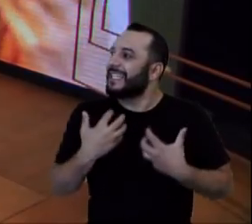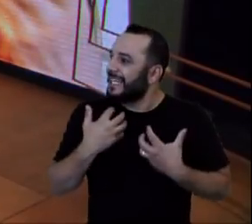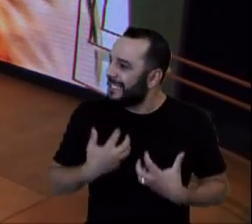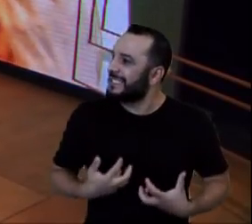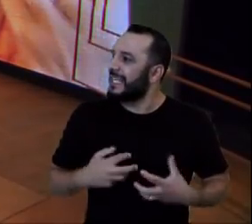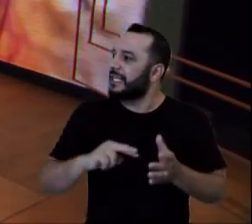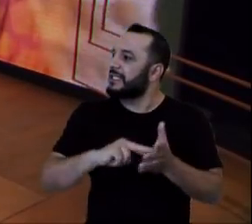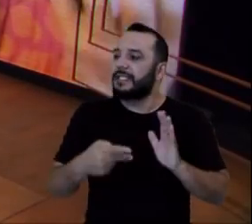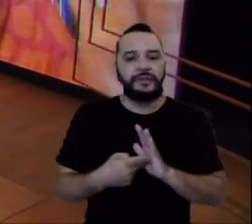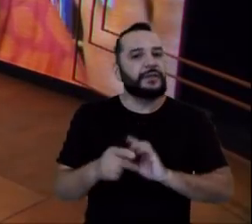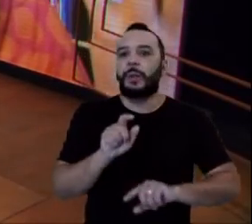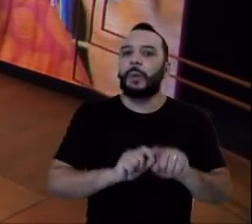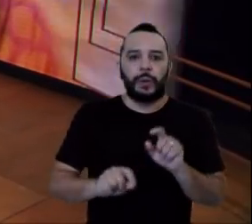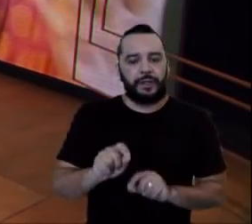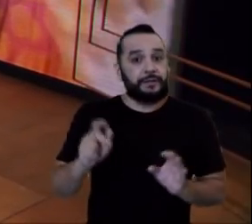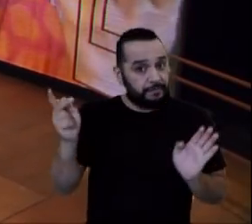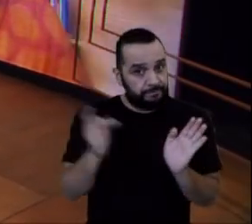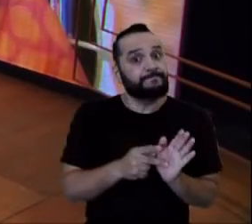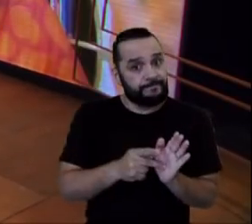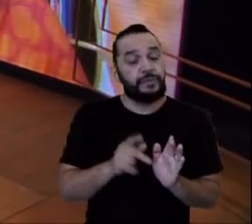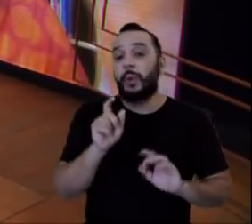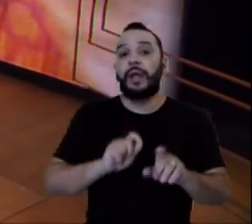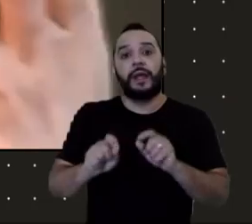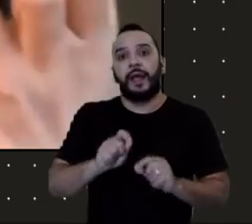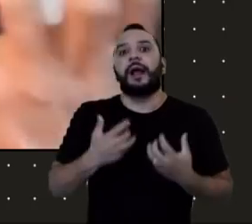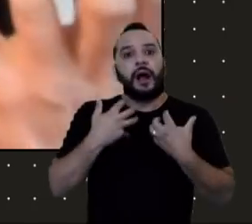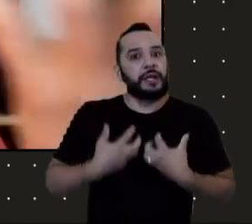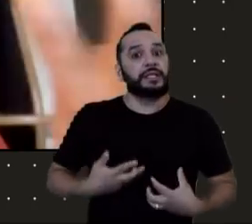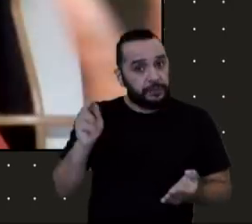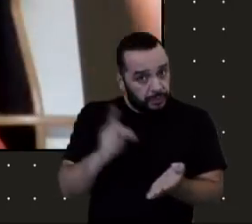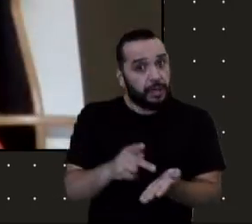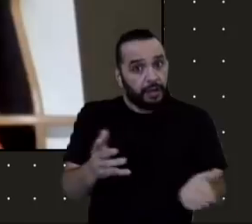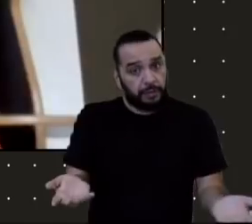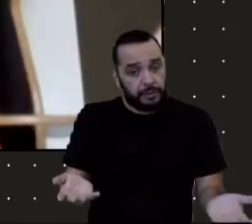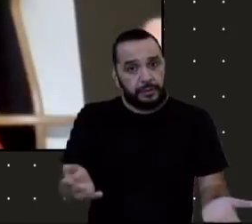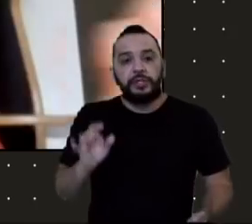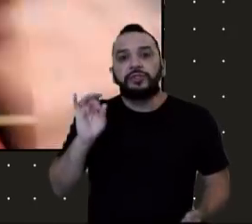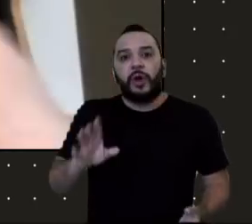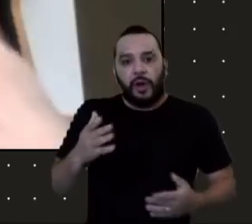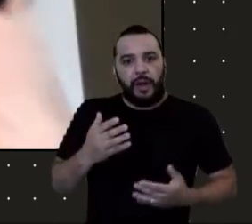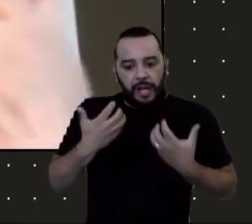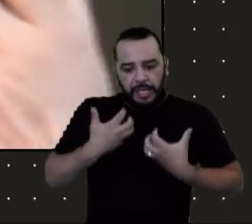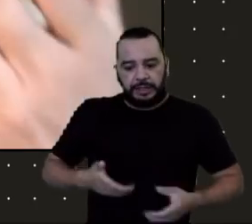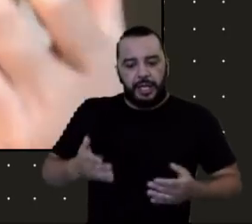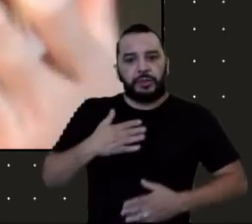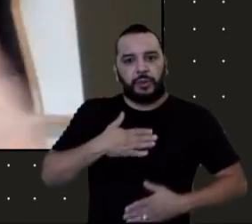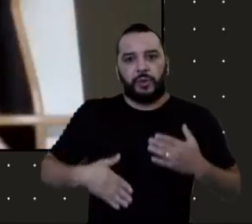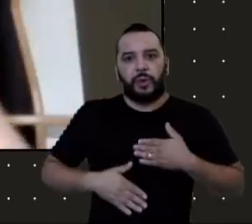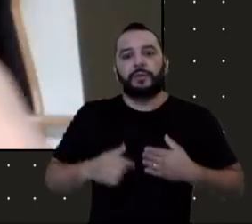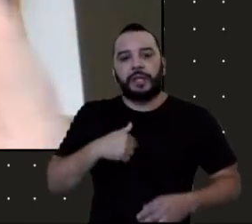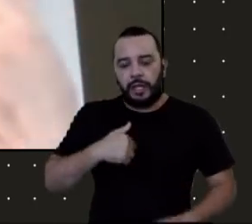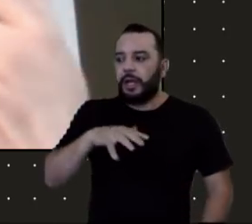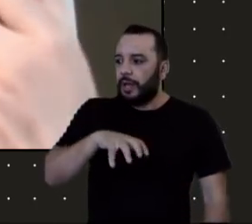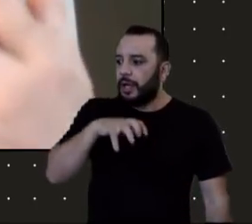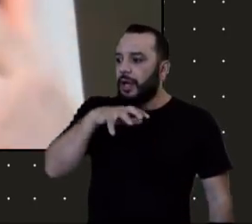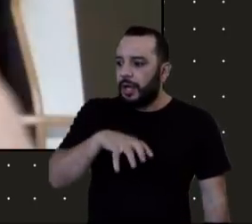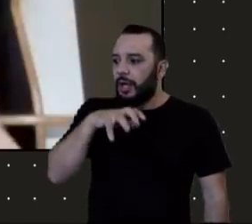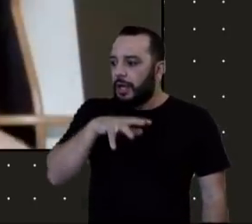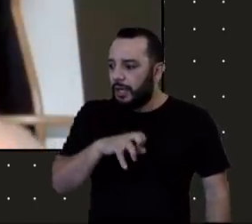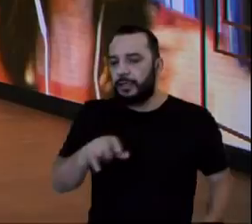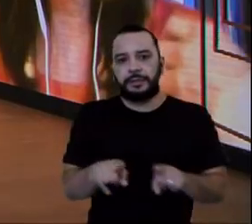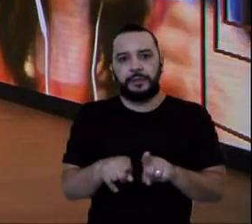é sentir o que isso é. O que é o cansaço real? Não é só um cansaço físico, vai mudar a sua